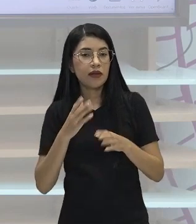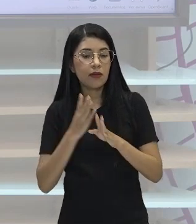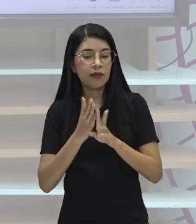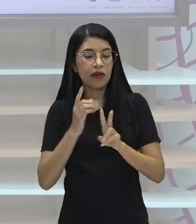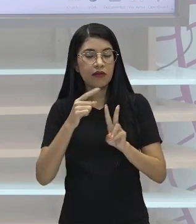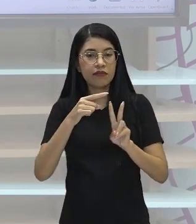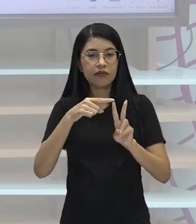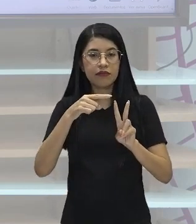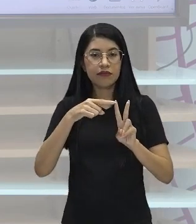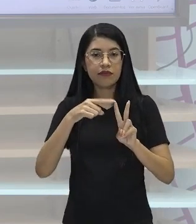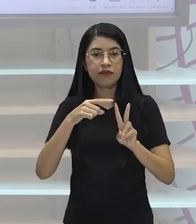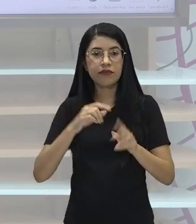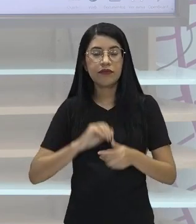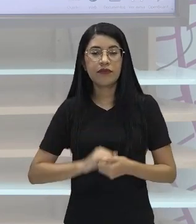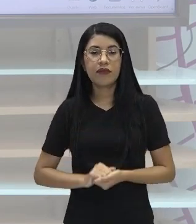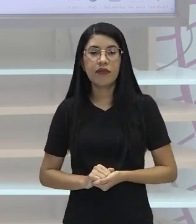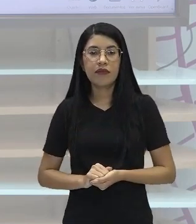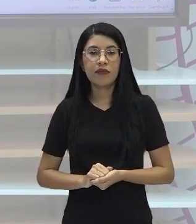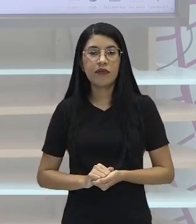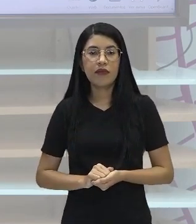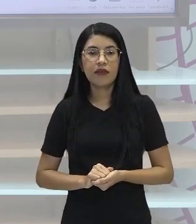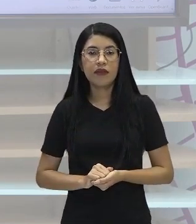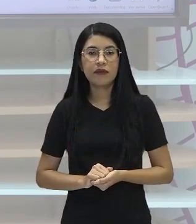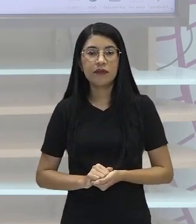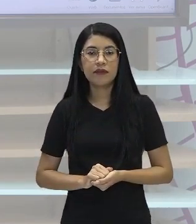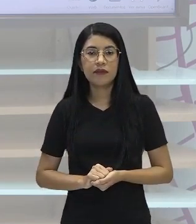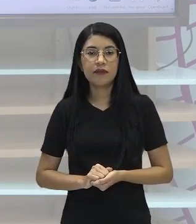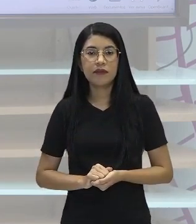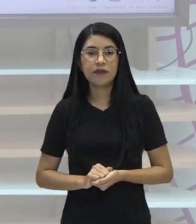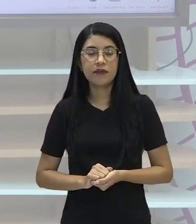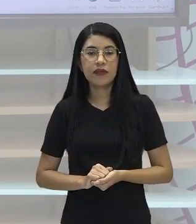quadrada. Ele é um número par? Se ele